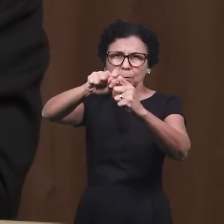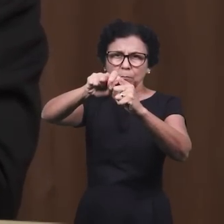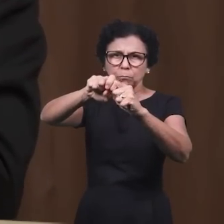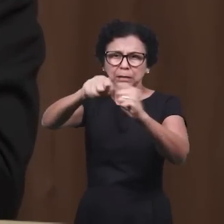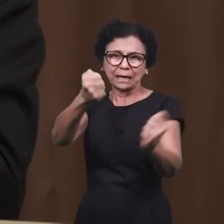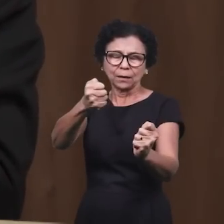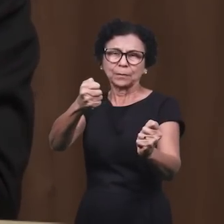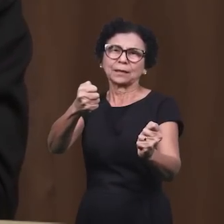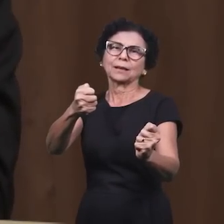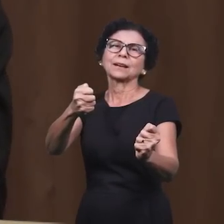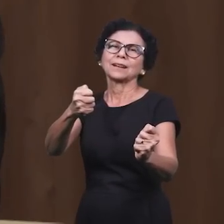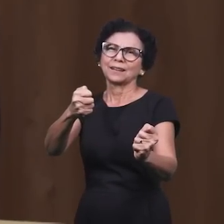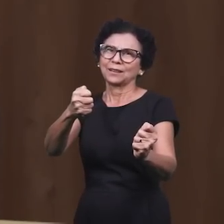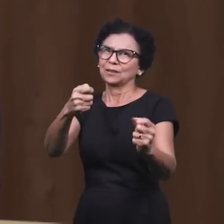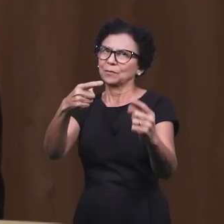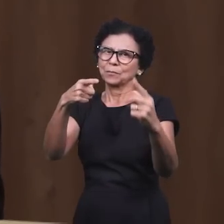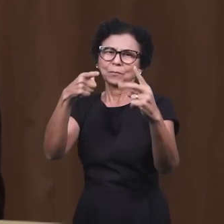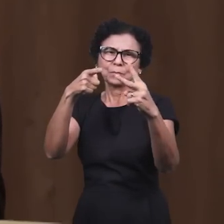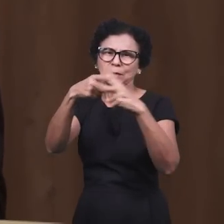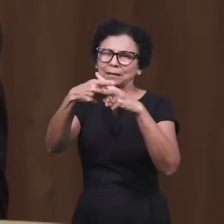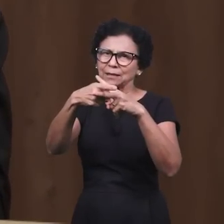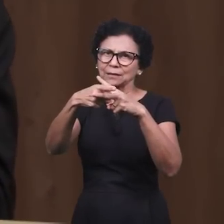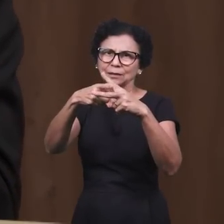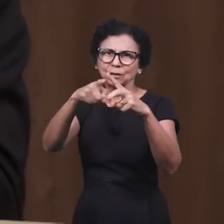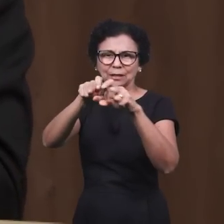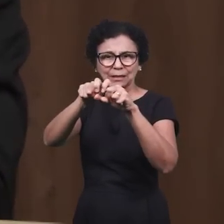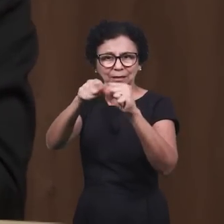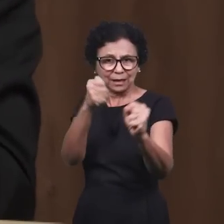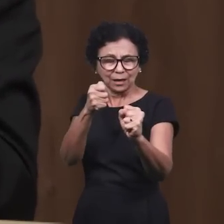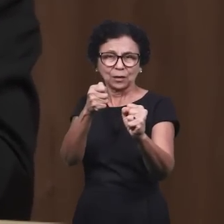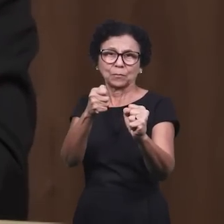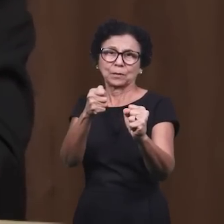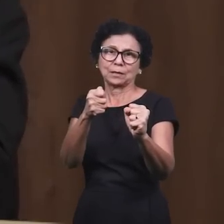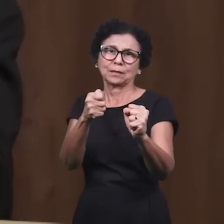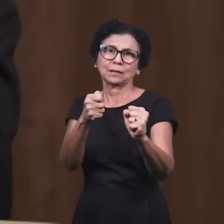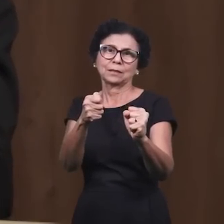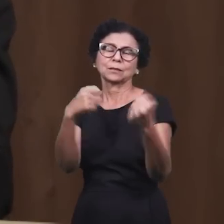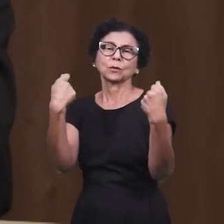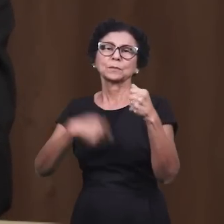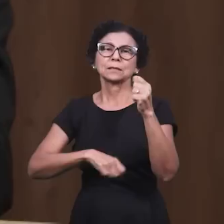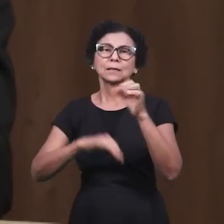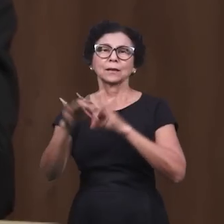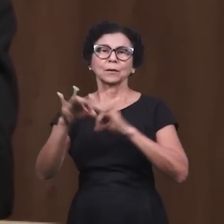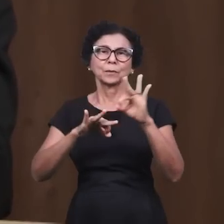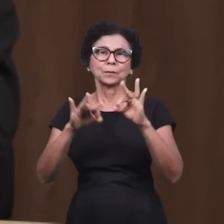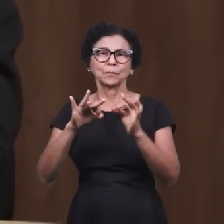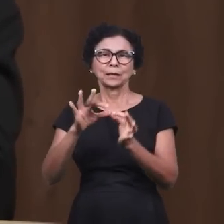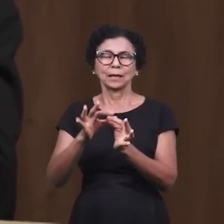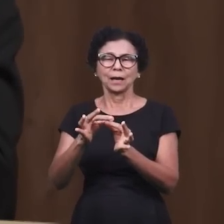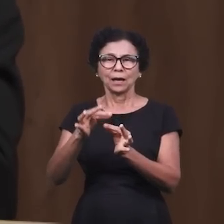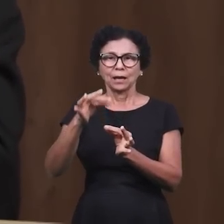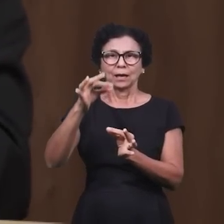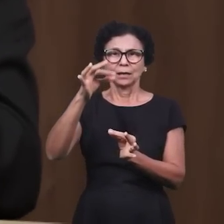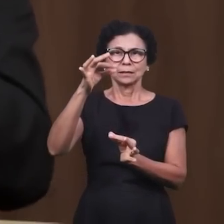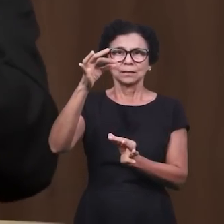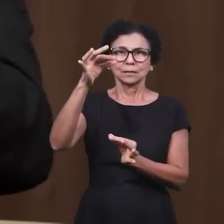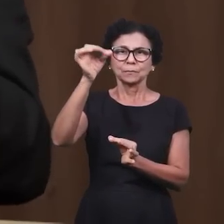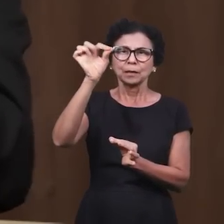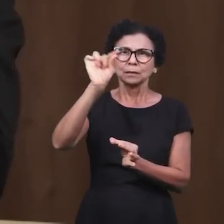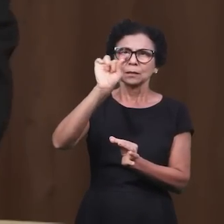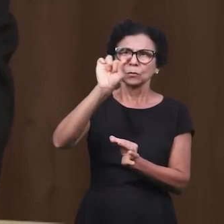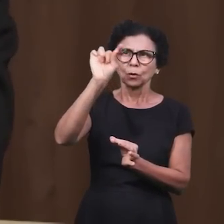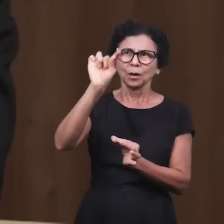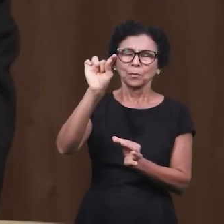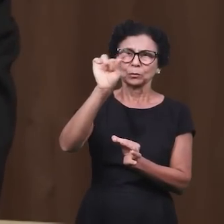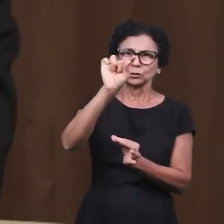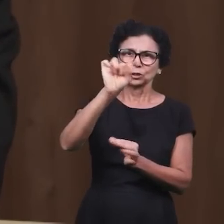Então, é uma expressão que é até do dia a dia nosso. Então, tinha que ser ponta firme. Ponta Né? firme. Tem que ser Verdade. ponta firme. Senão, quando